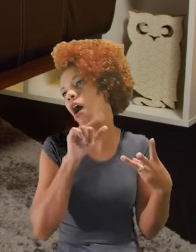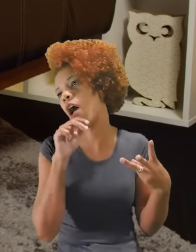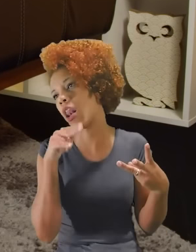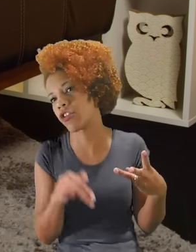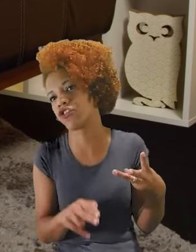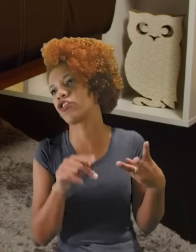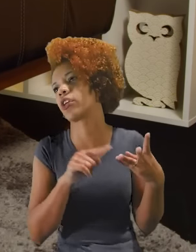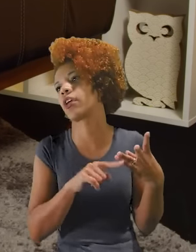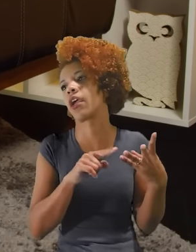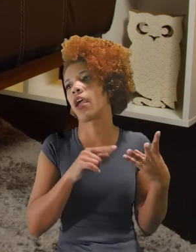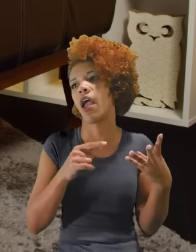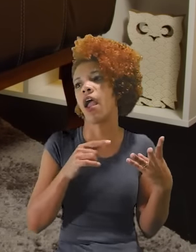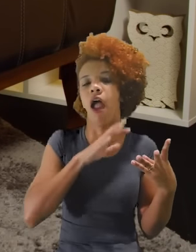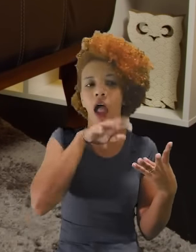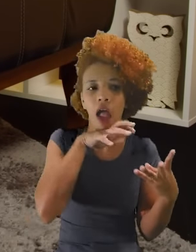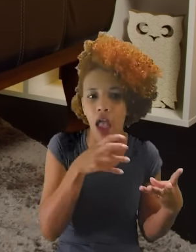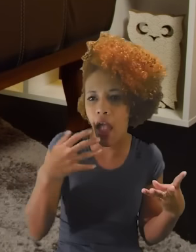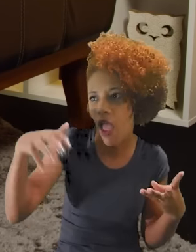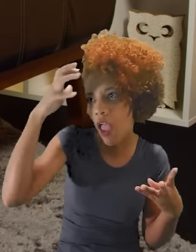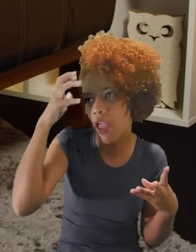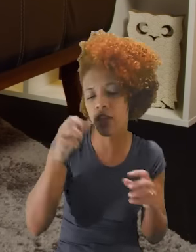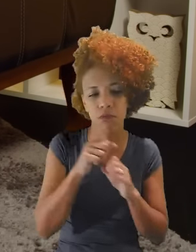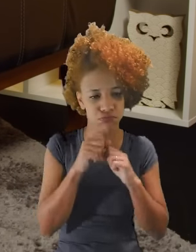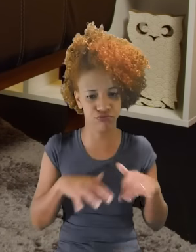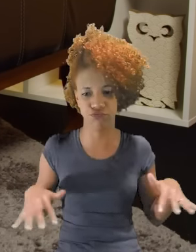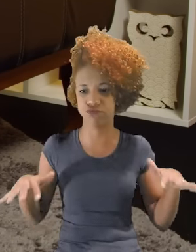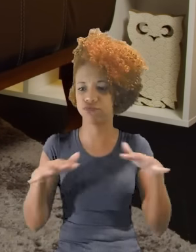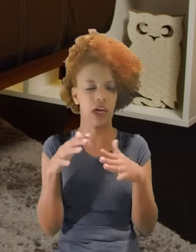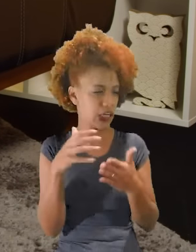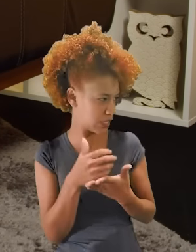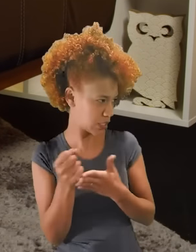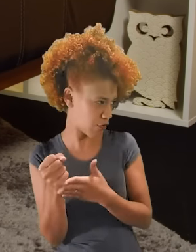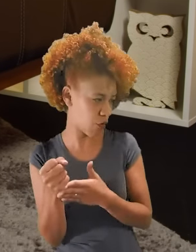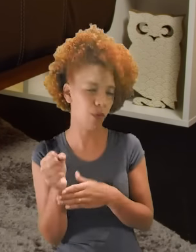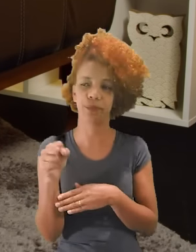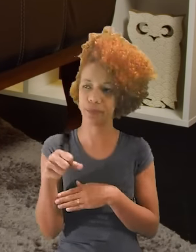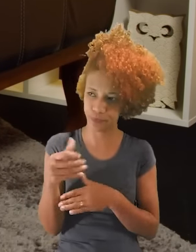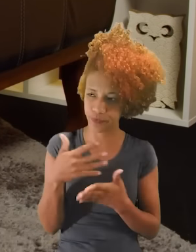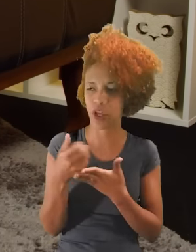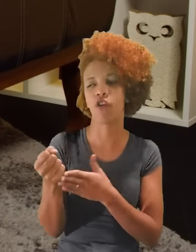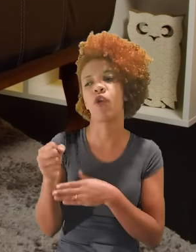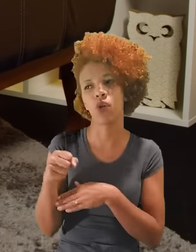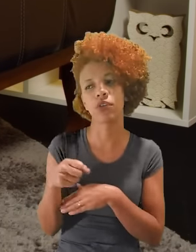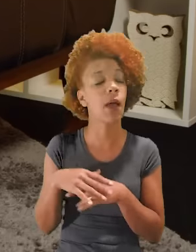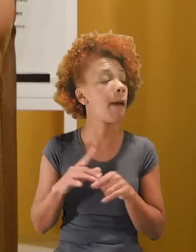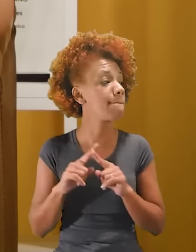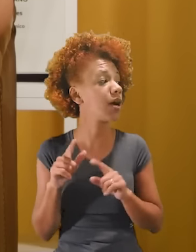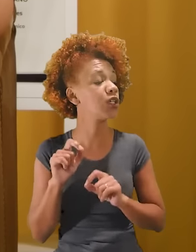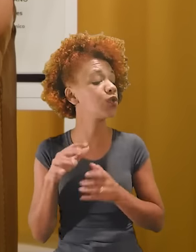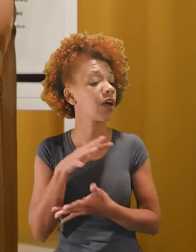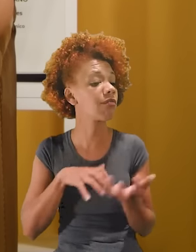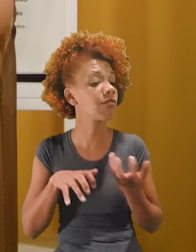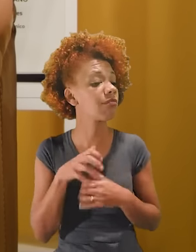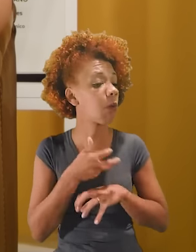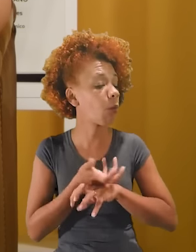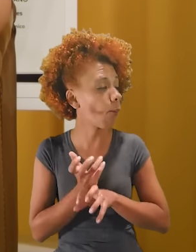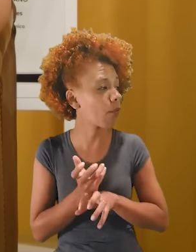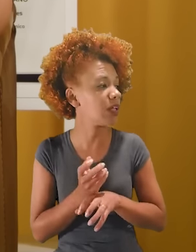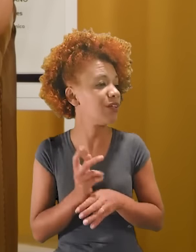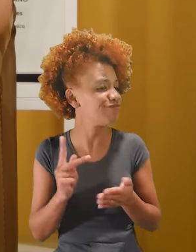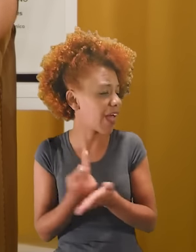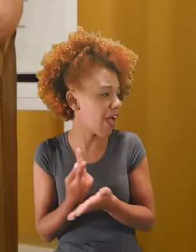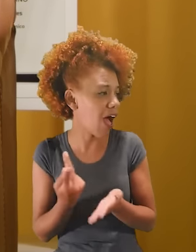Disney... bombou de novo, entendeu? Isso que salvou a quase falência dos anos 80. Cara, salvou, claro. O que gerou essa crise dos anos 80? Então,